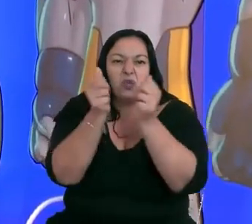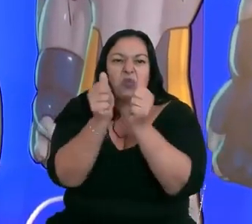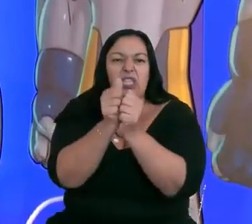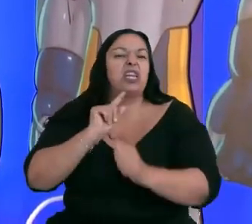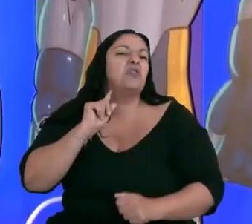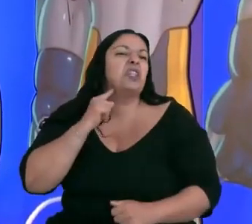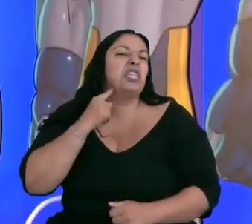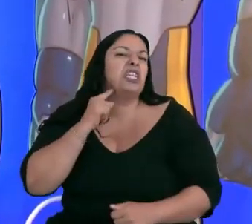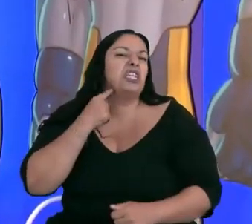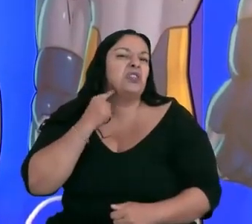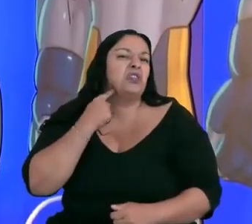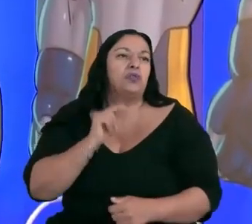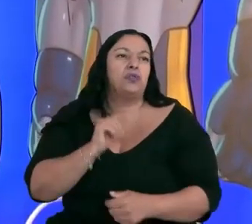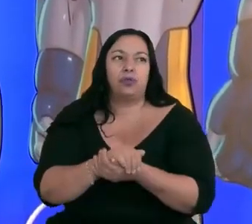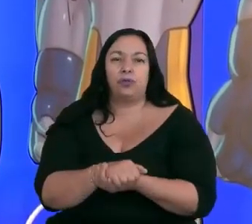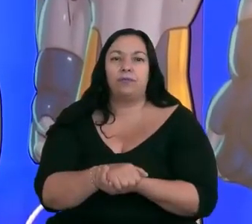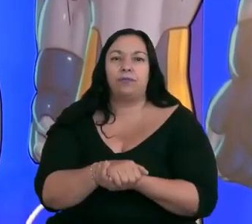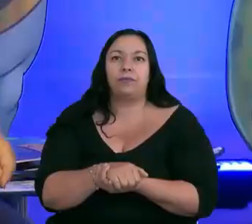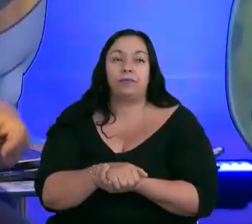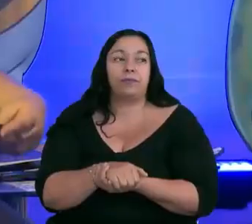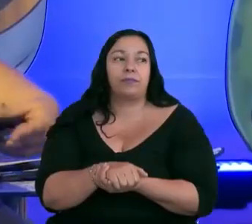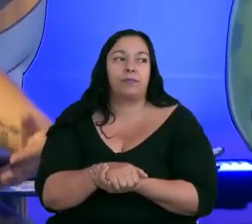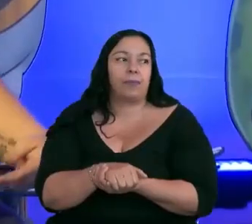nojento, tá vendo? Então,